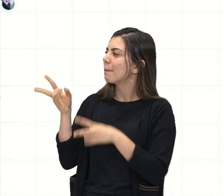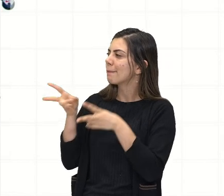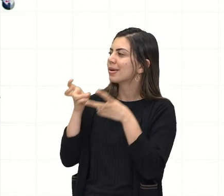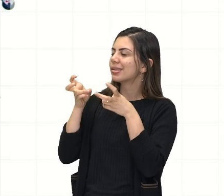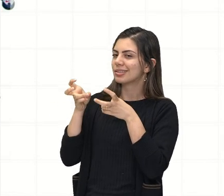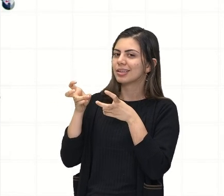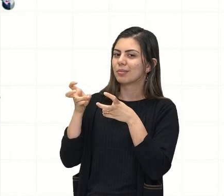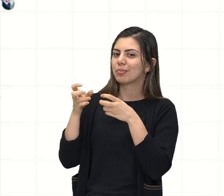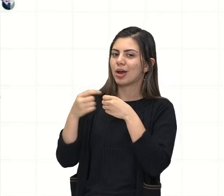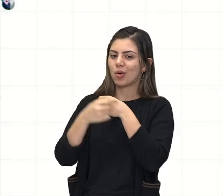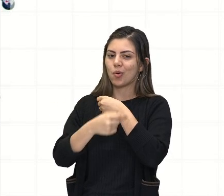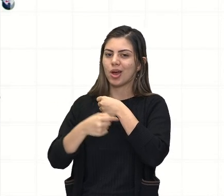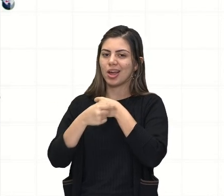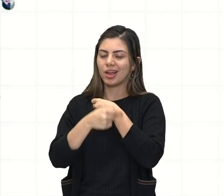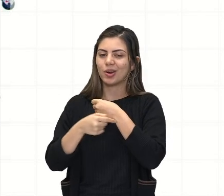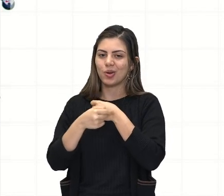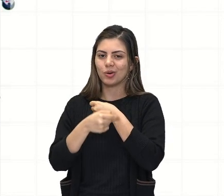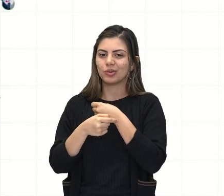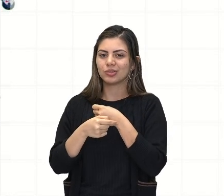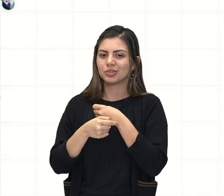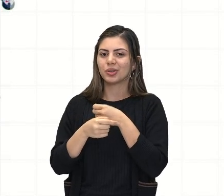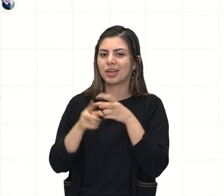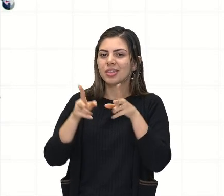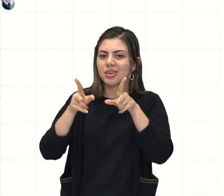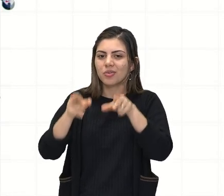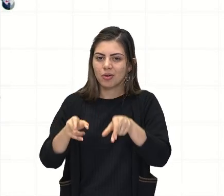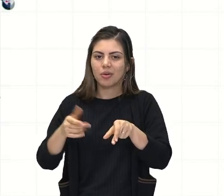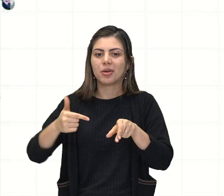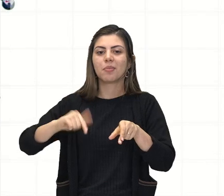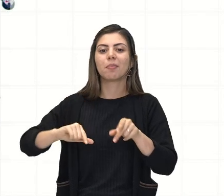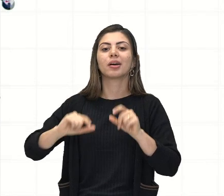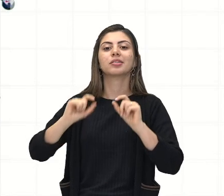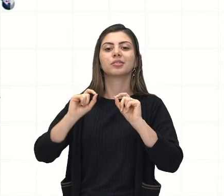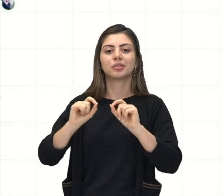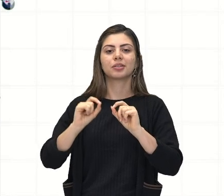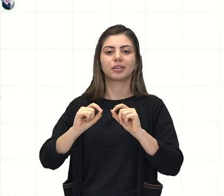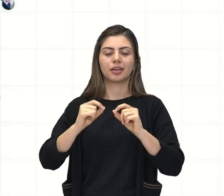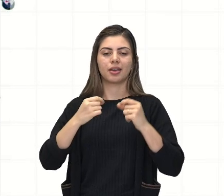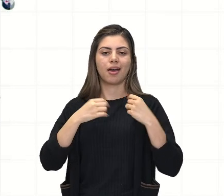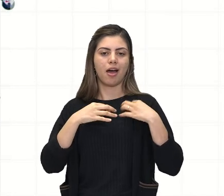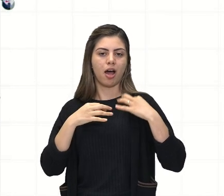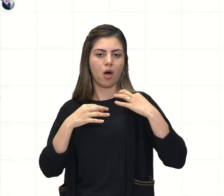né? Não só o relógio, como nós temos aqui também, ó, nossa